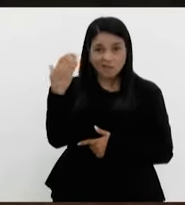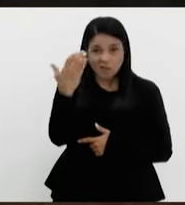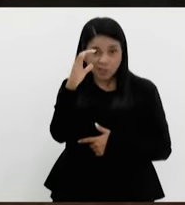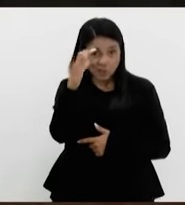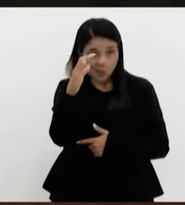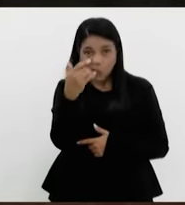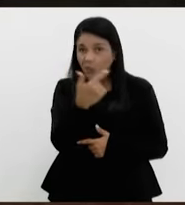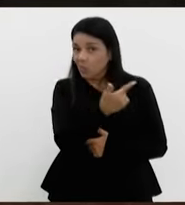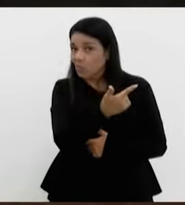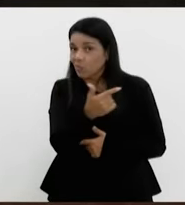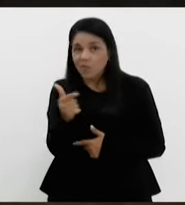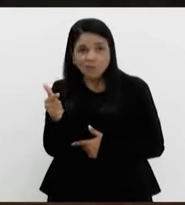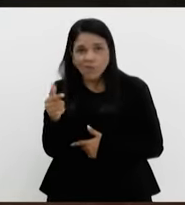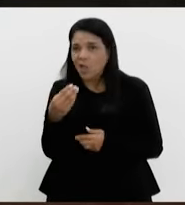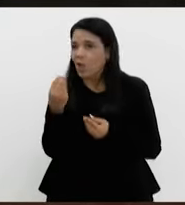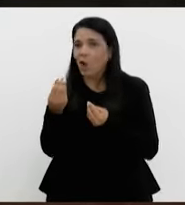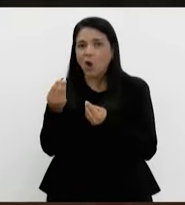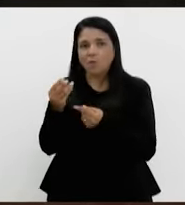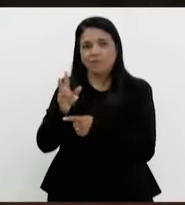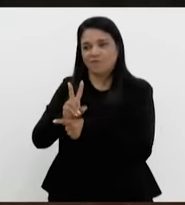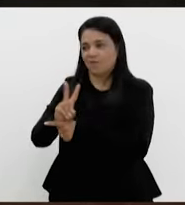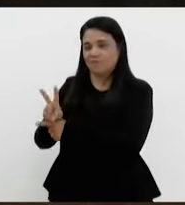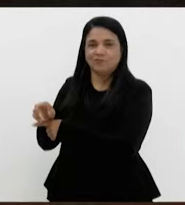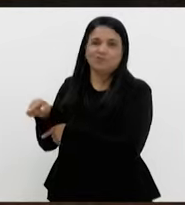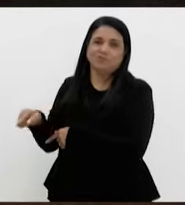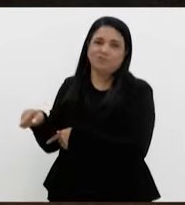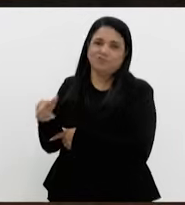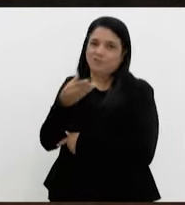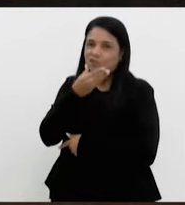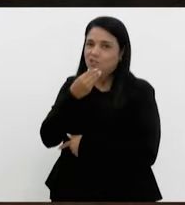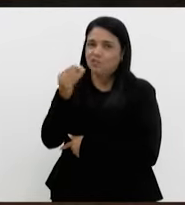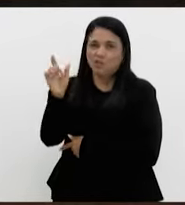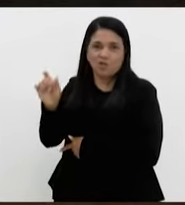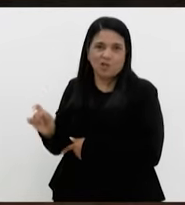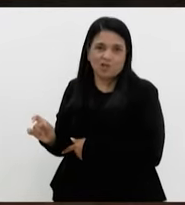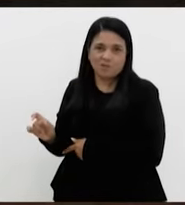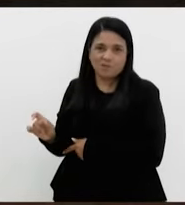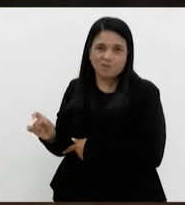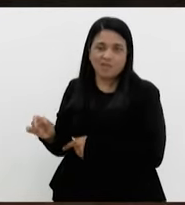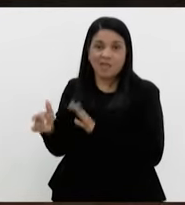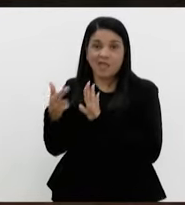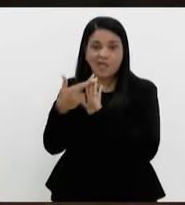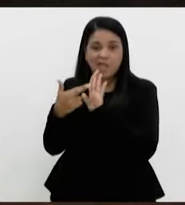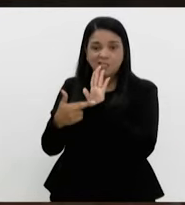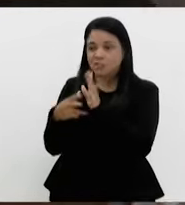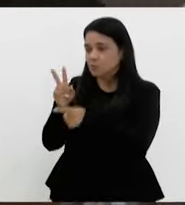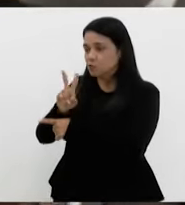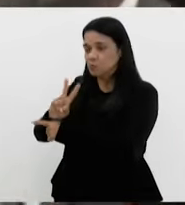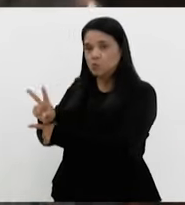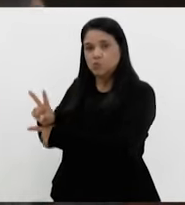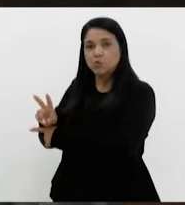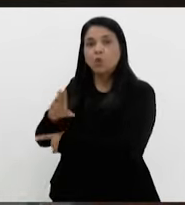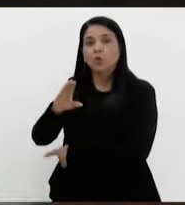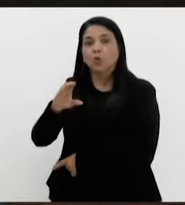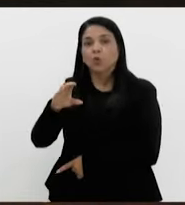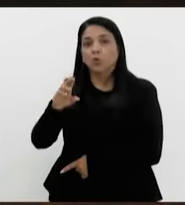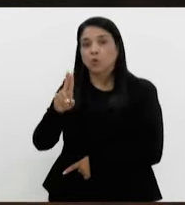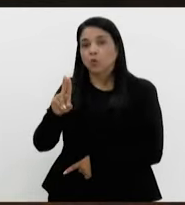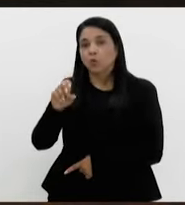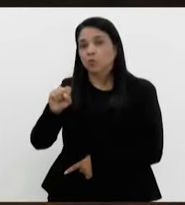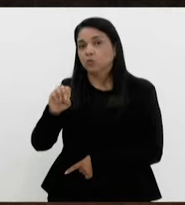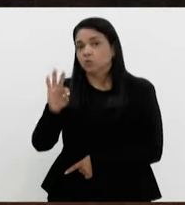condição nenhuma de manter esse paciente ali em regime de custódia. E se esse